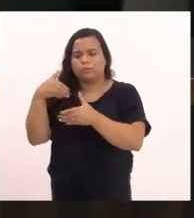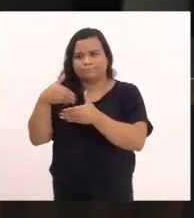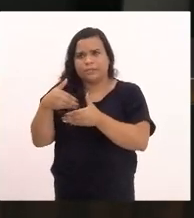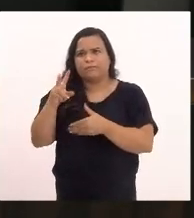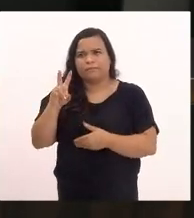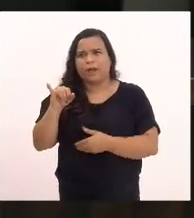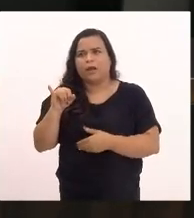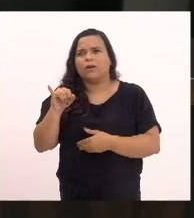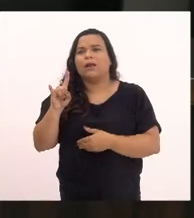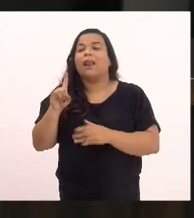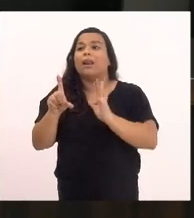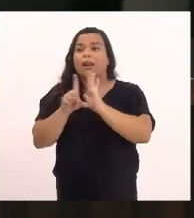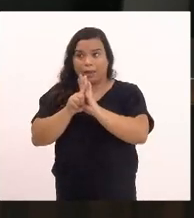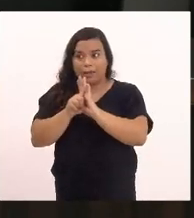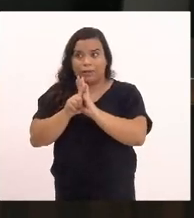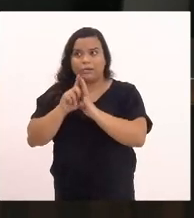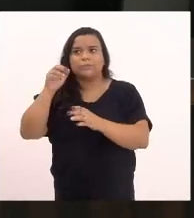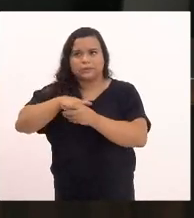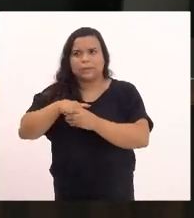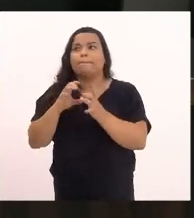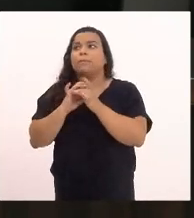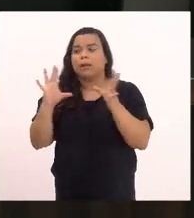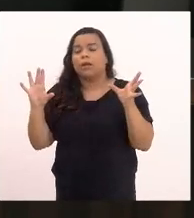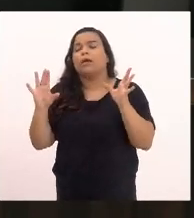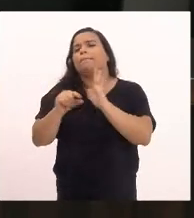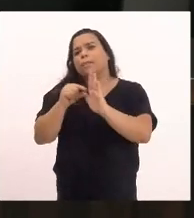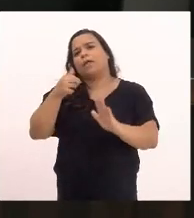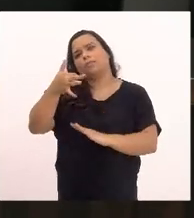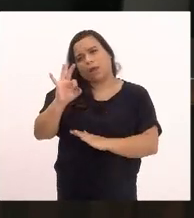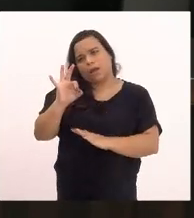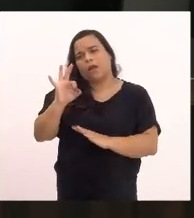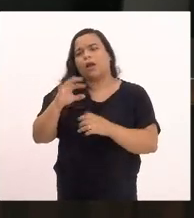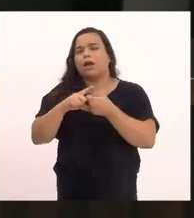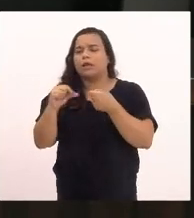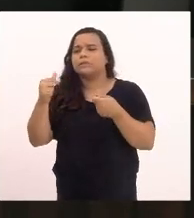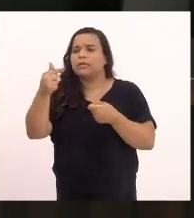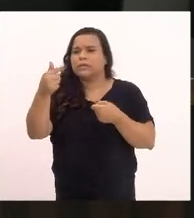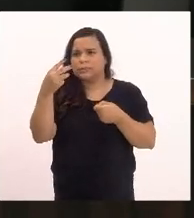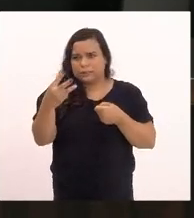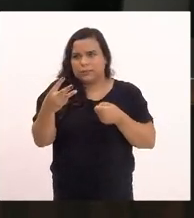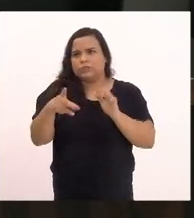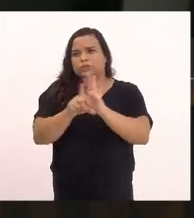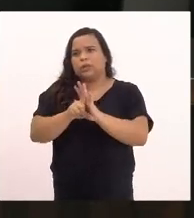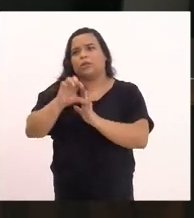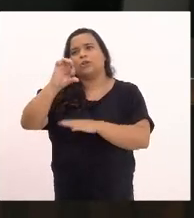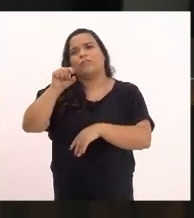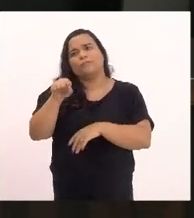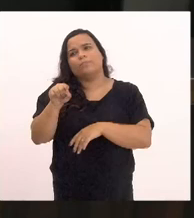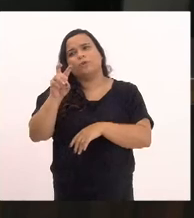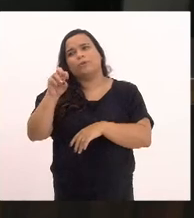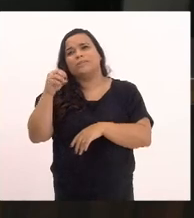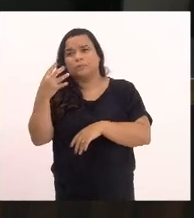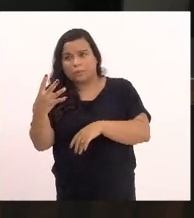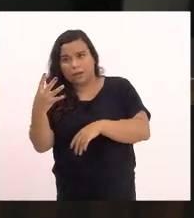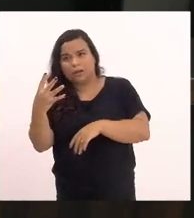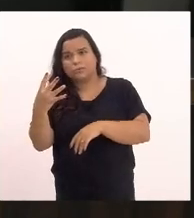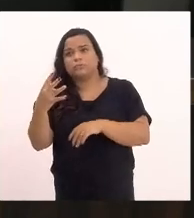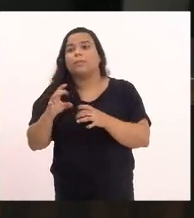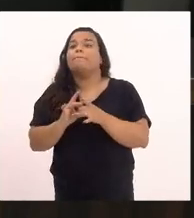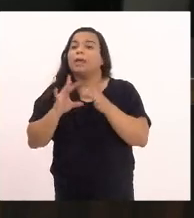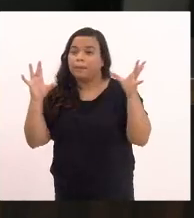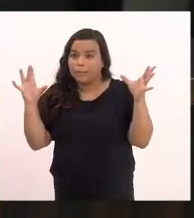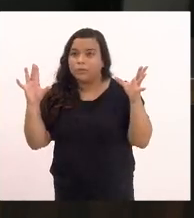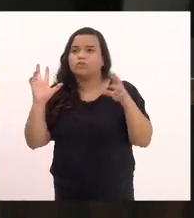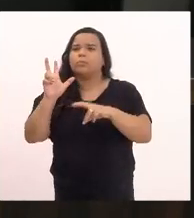eleitoral permite, parágrafo 10º, artigo 73, da lei 9.504, ela permite, em caso de calamidade